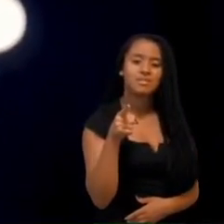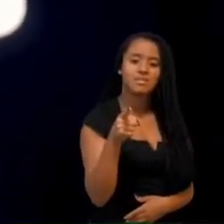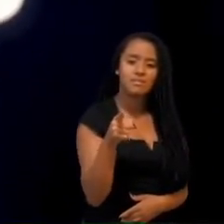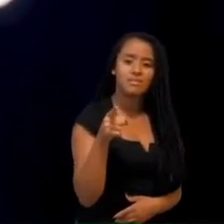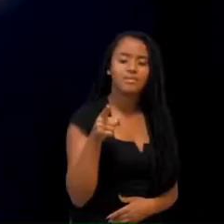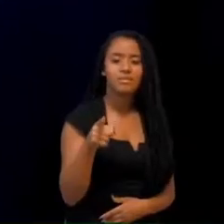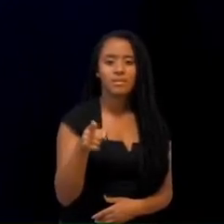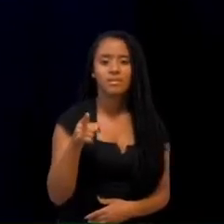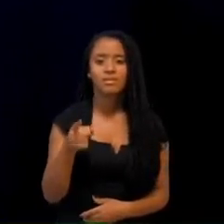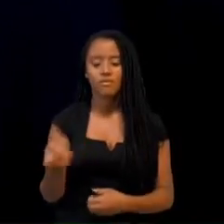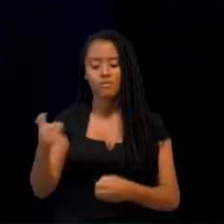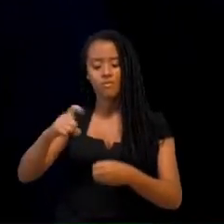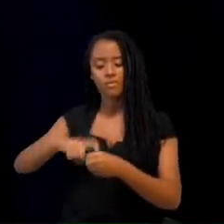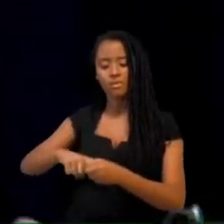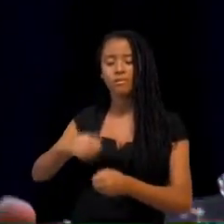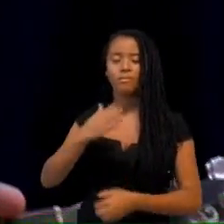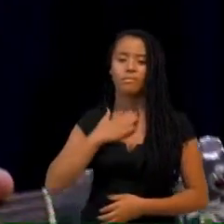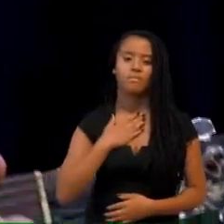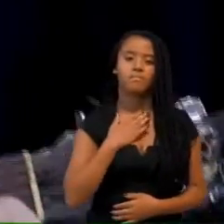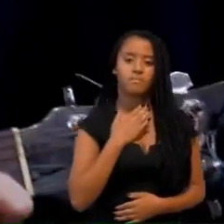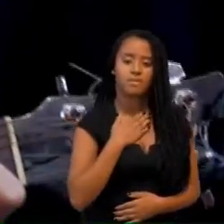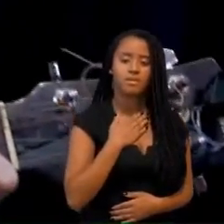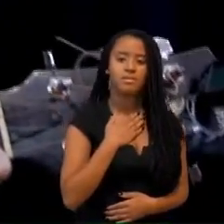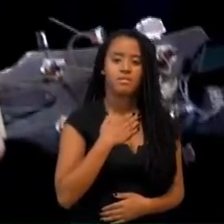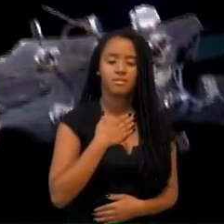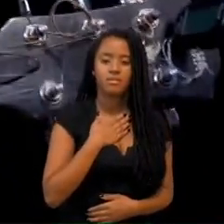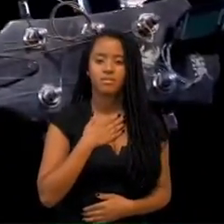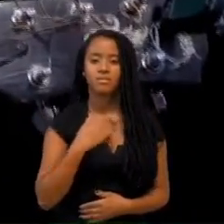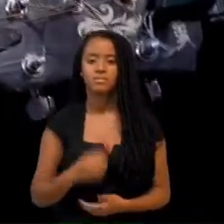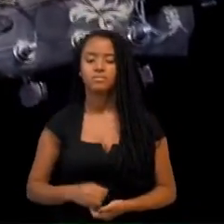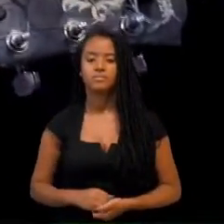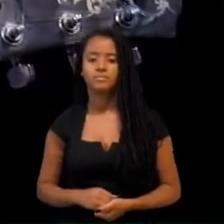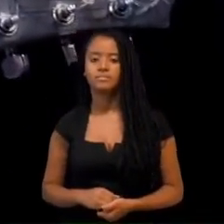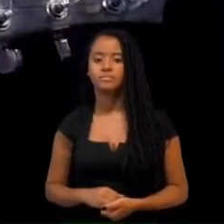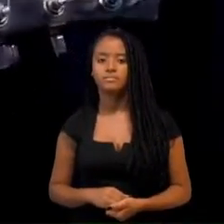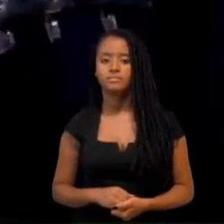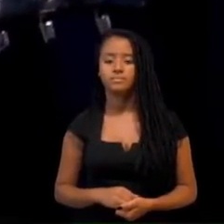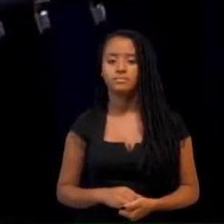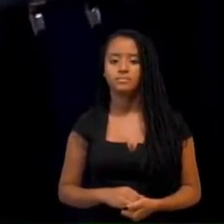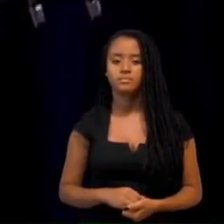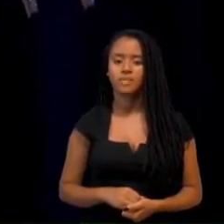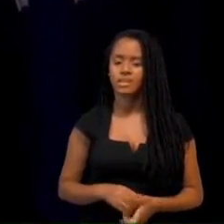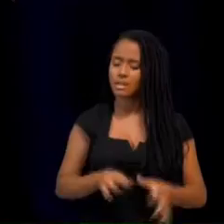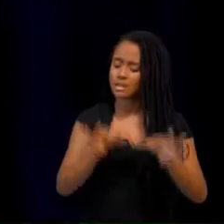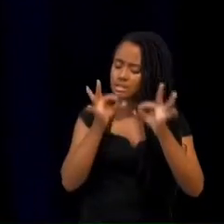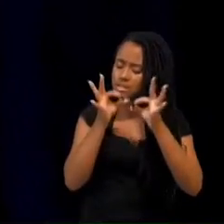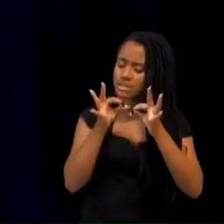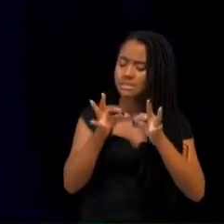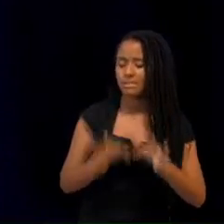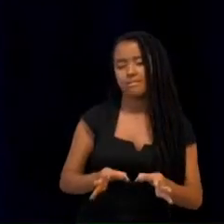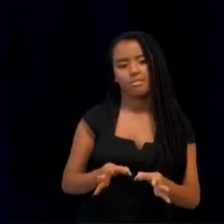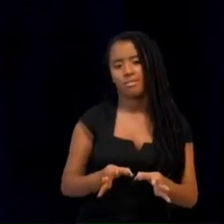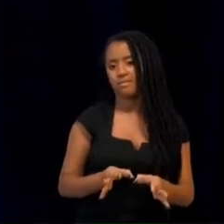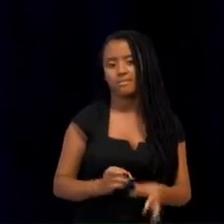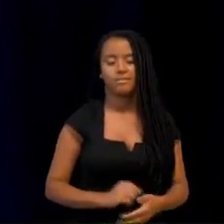vai você vai voltar para mim é